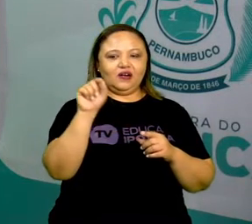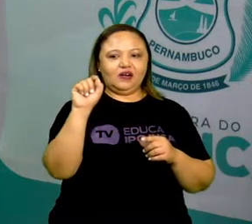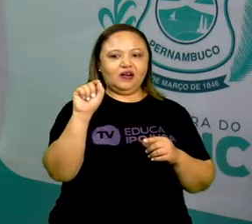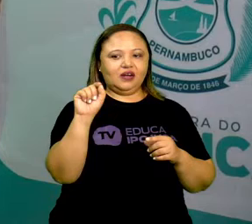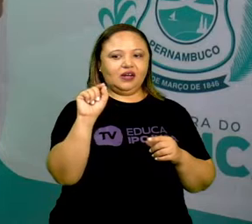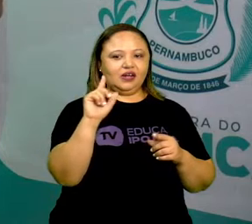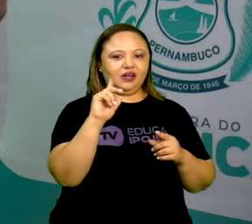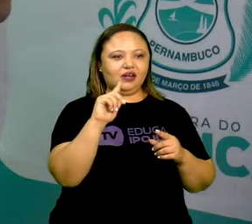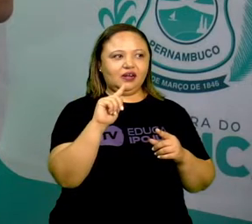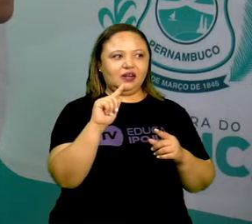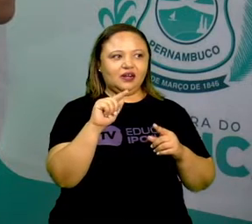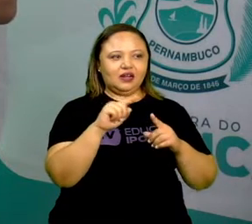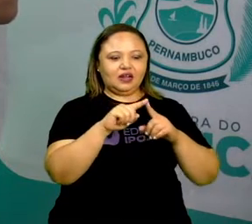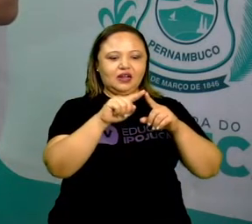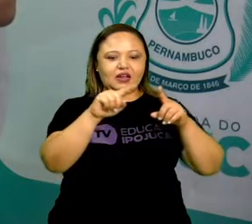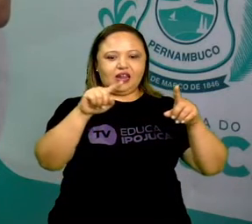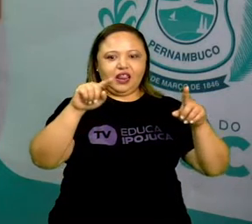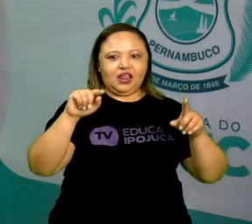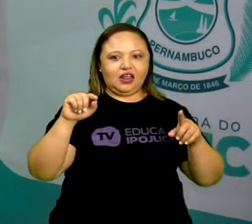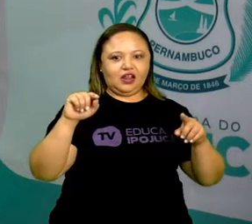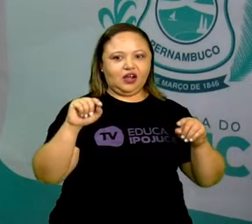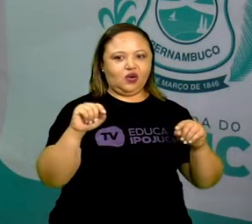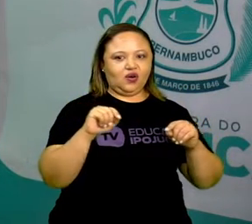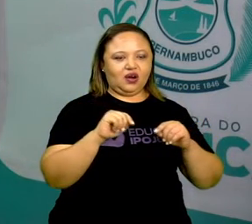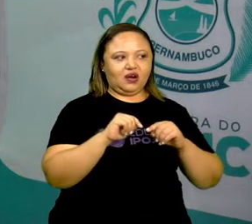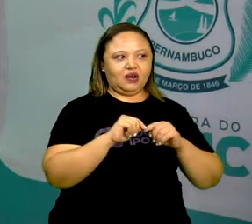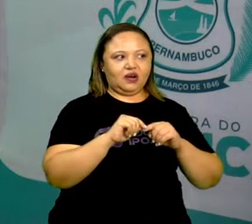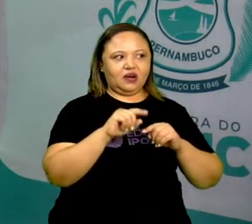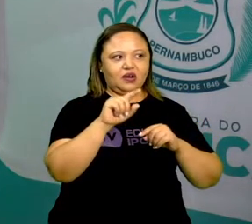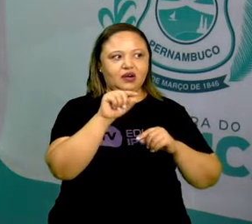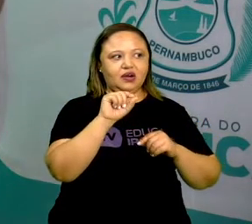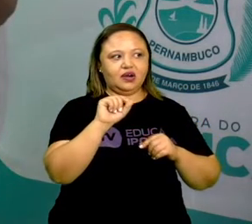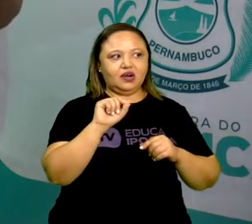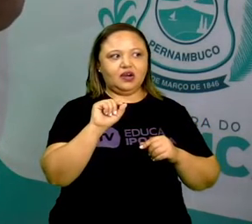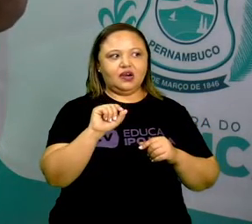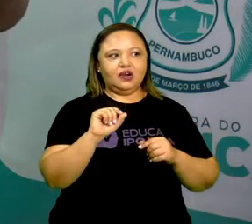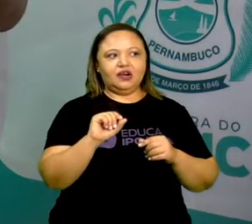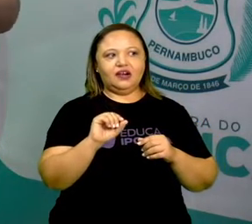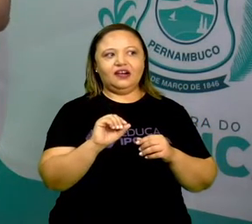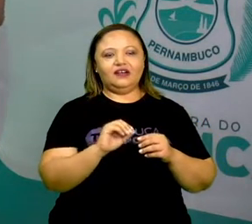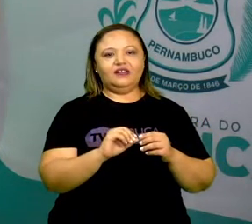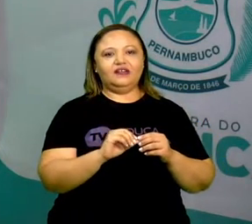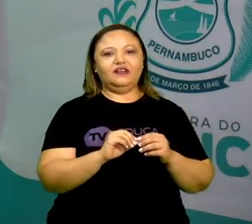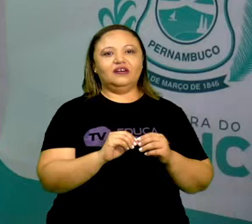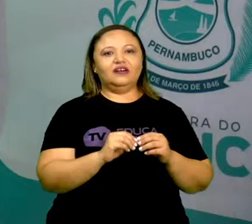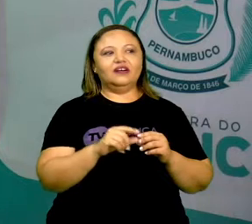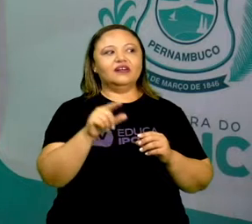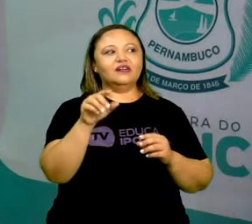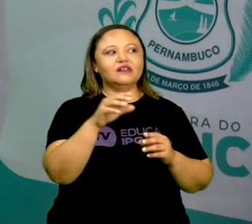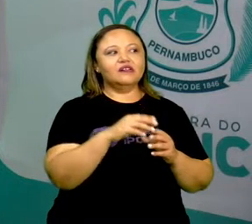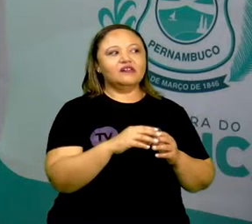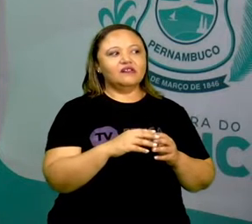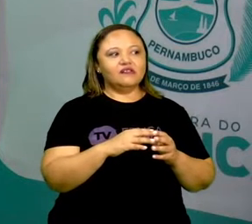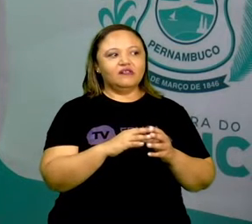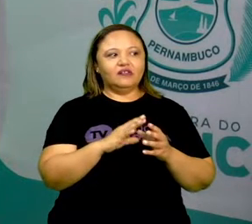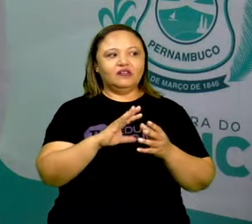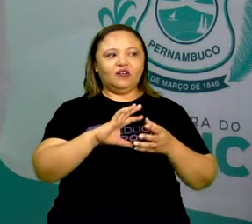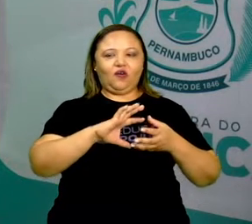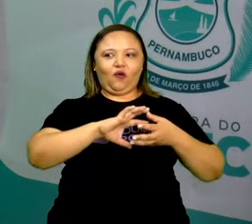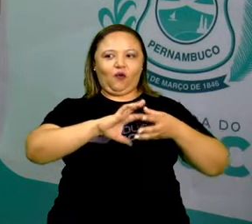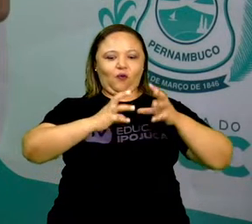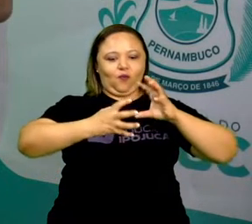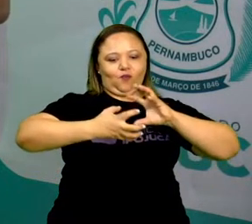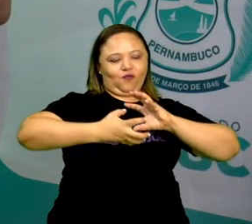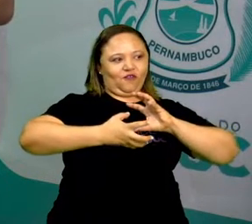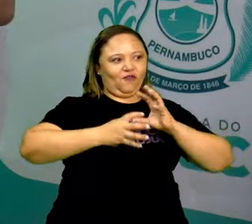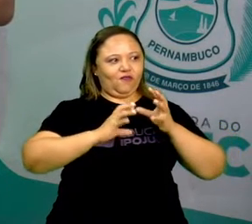qual é o bloco retangular. Já aqui, é o mais fácil, né? Aqui é um cubo mágico, mas